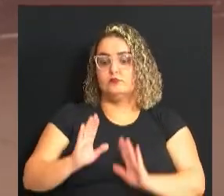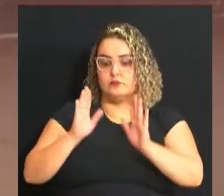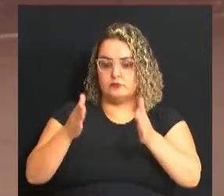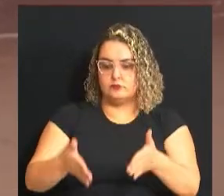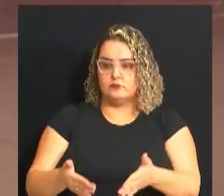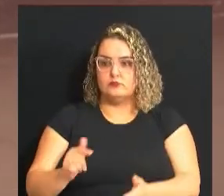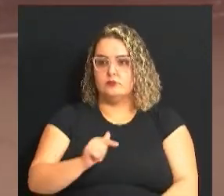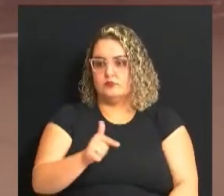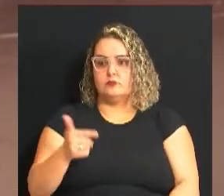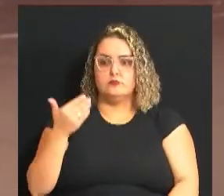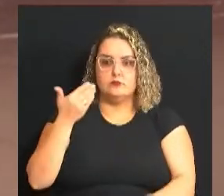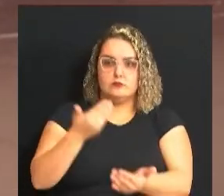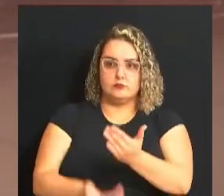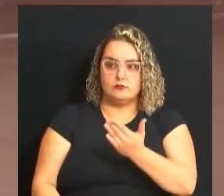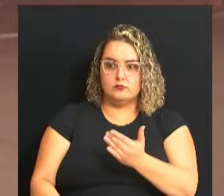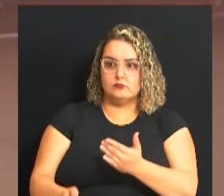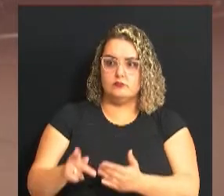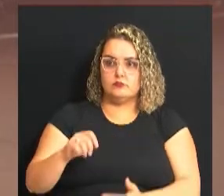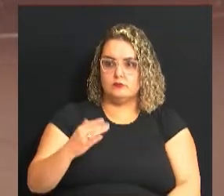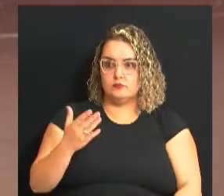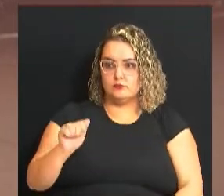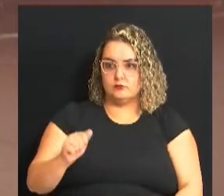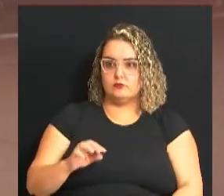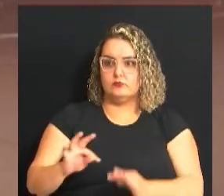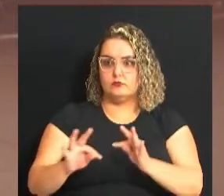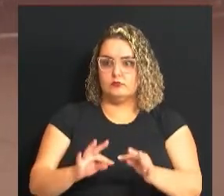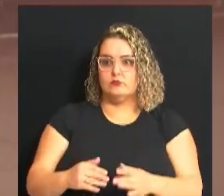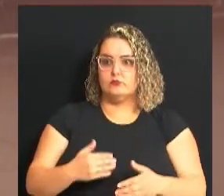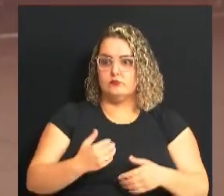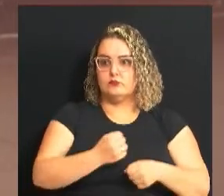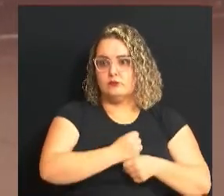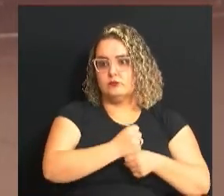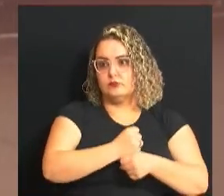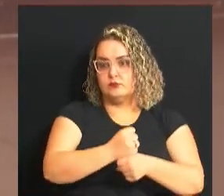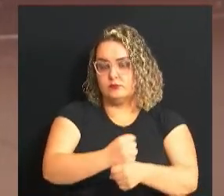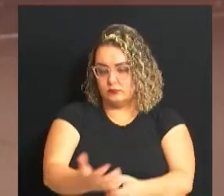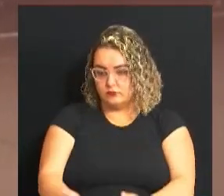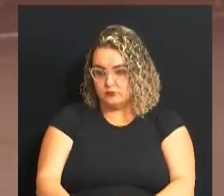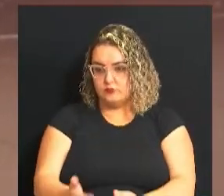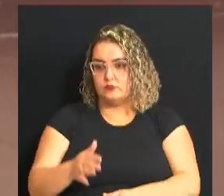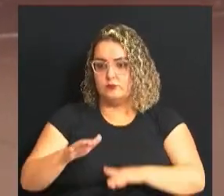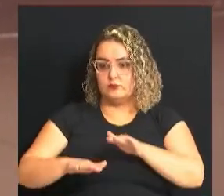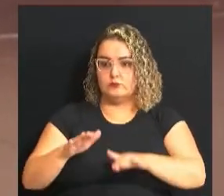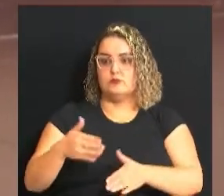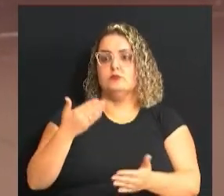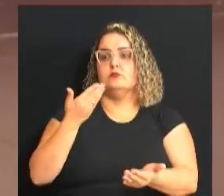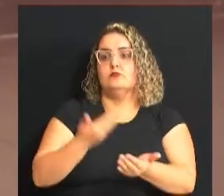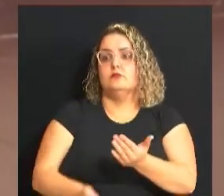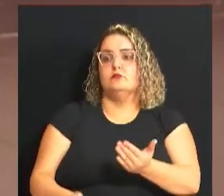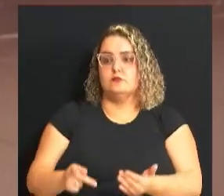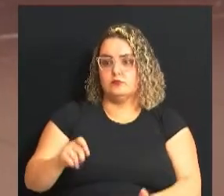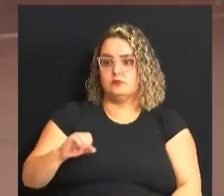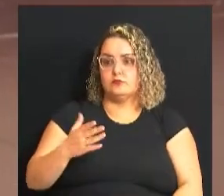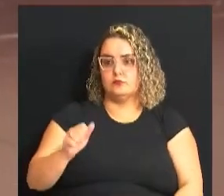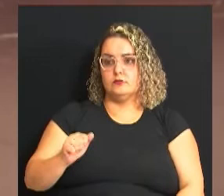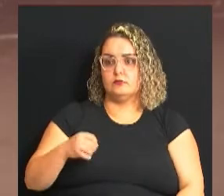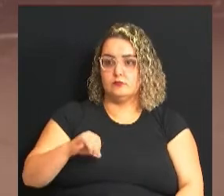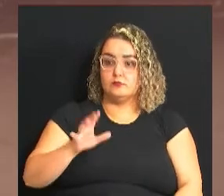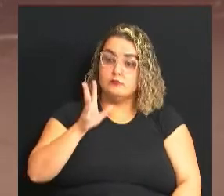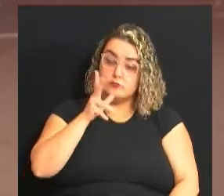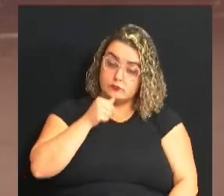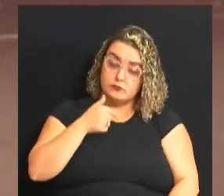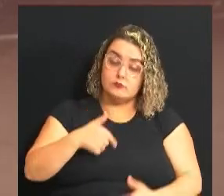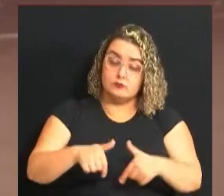perder as peças técnicas. Com o passar dos anos, a gente muitas vezes perde a peça técnica, se demora muito para trabalhar,